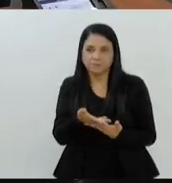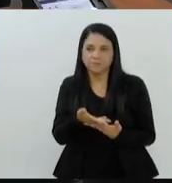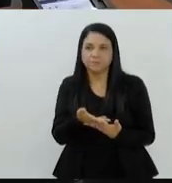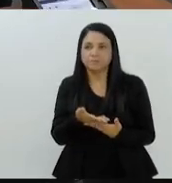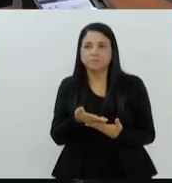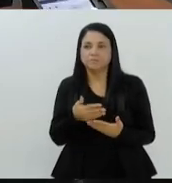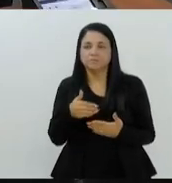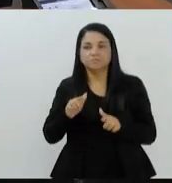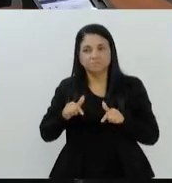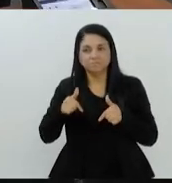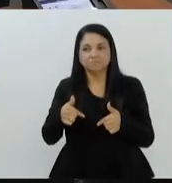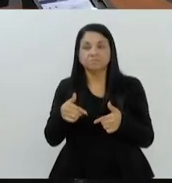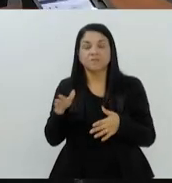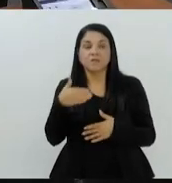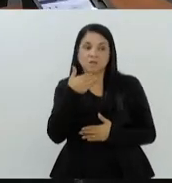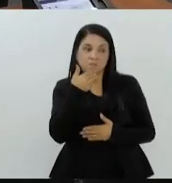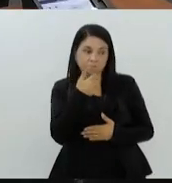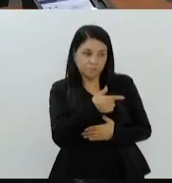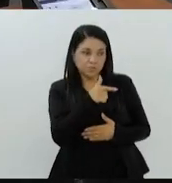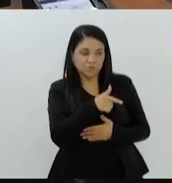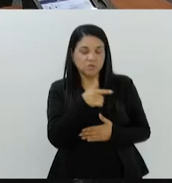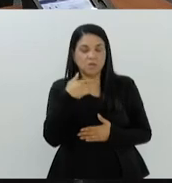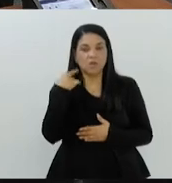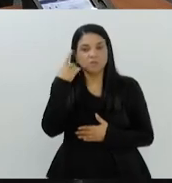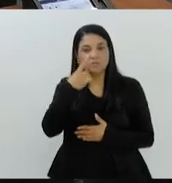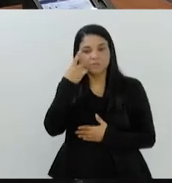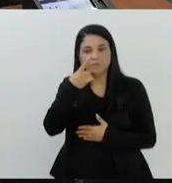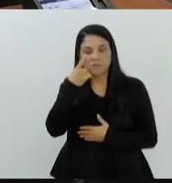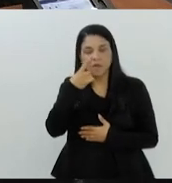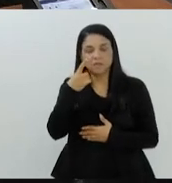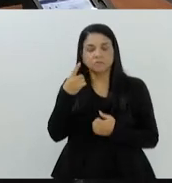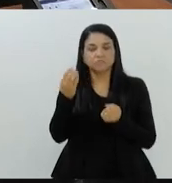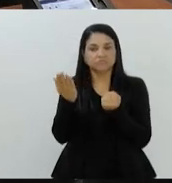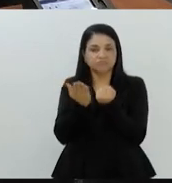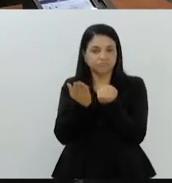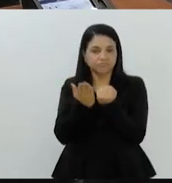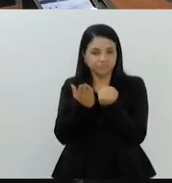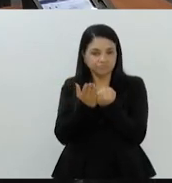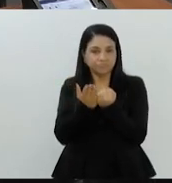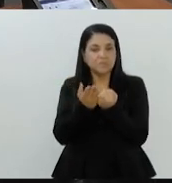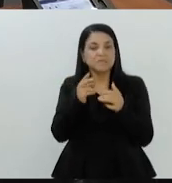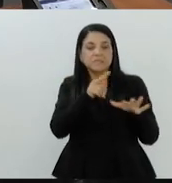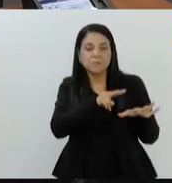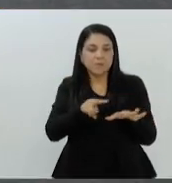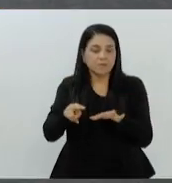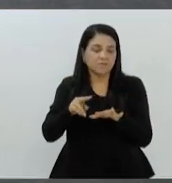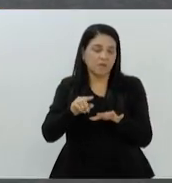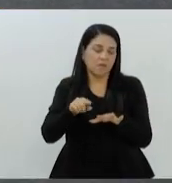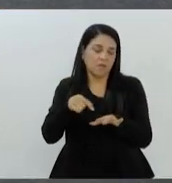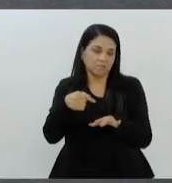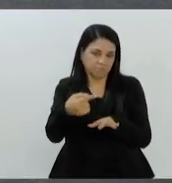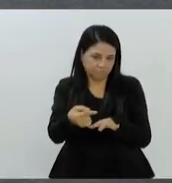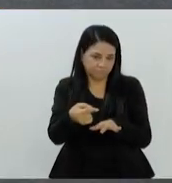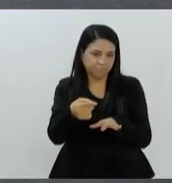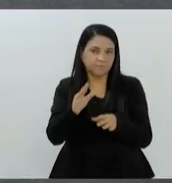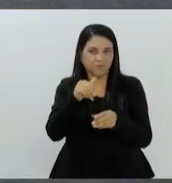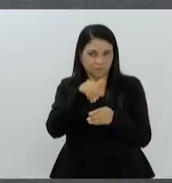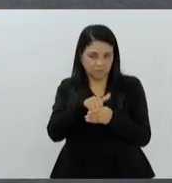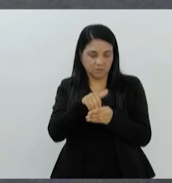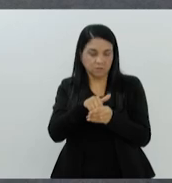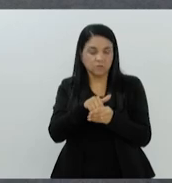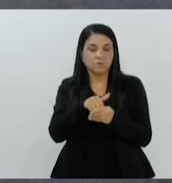do deputado autor aqui, se for possível trazer na semana que vem. Sim, vamos passar isso à presidência. De fato, agora que a